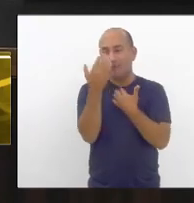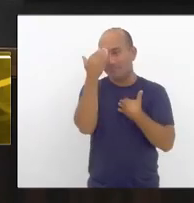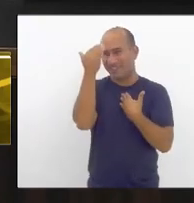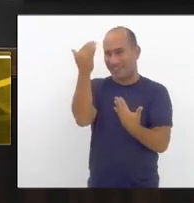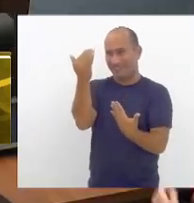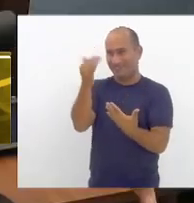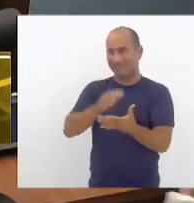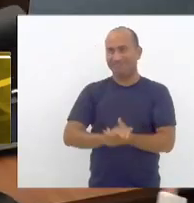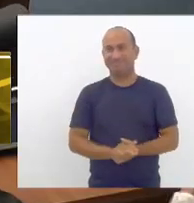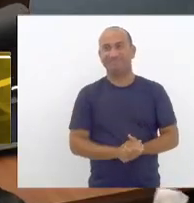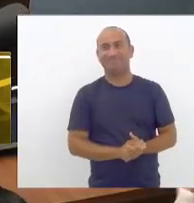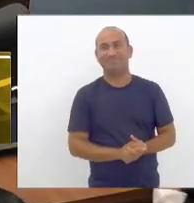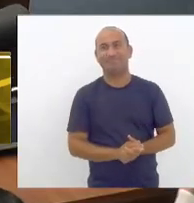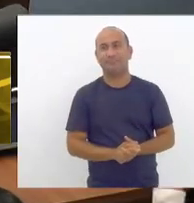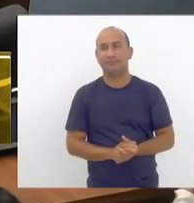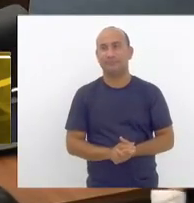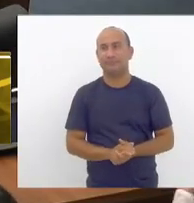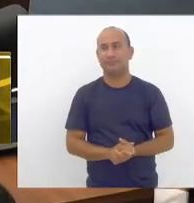obrigada